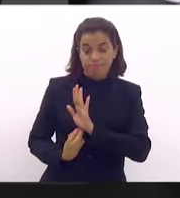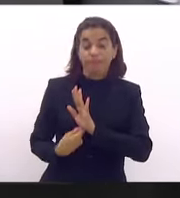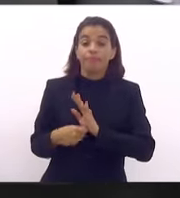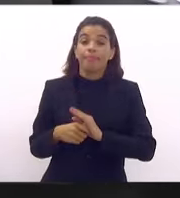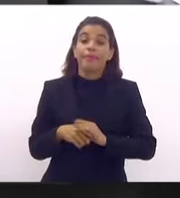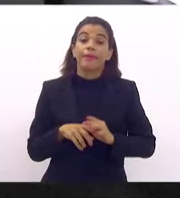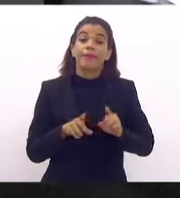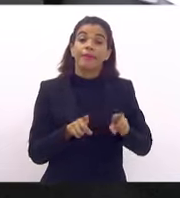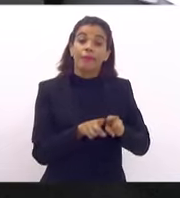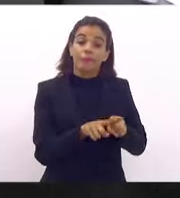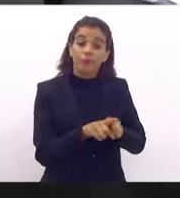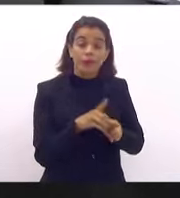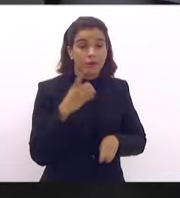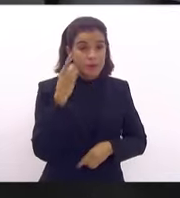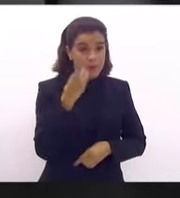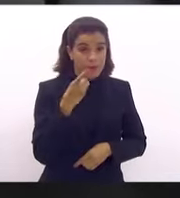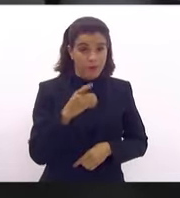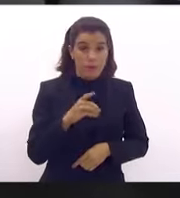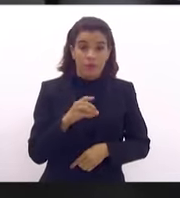deputado Filipinho Raves